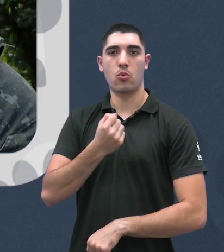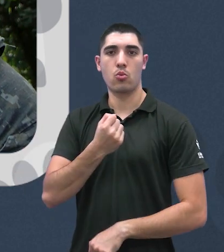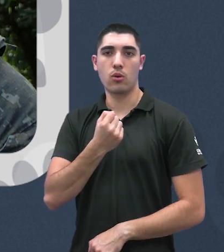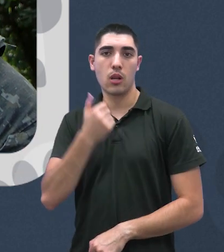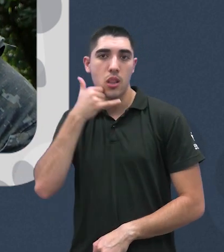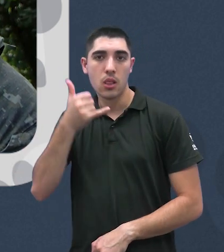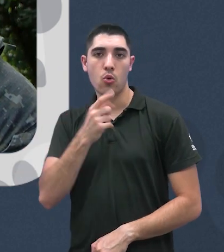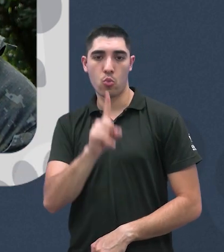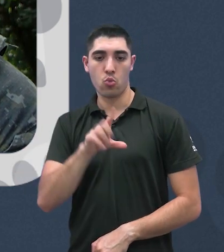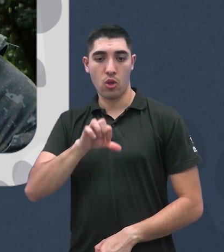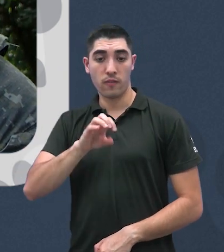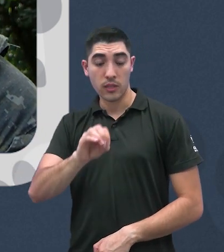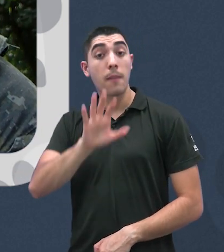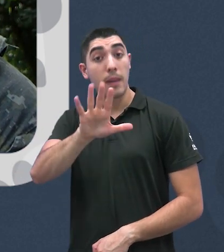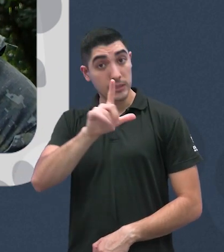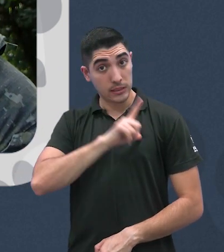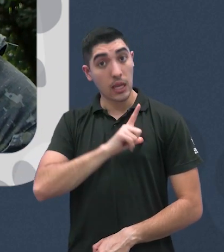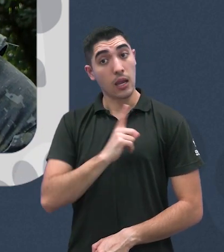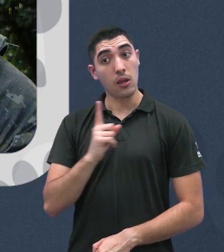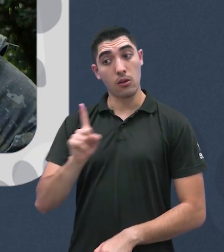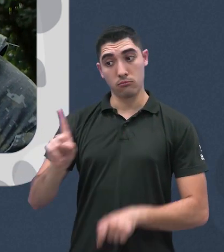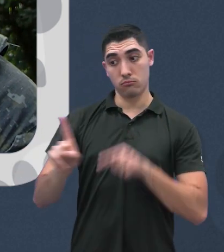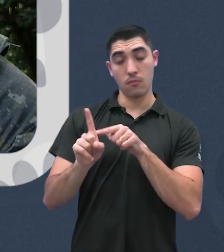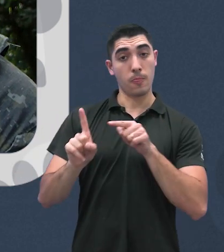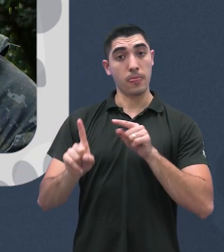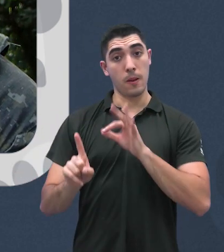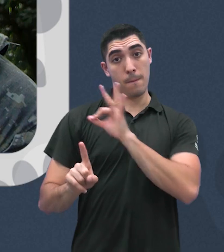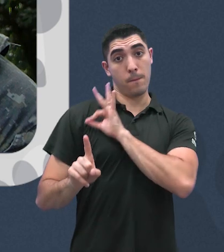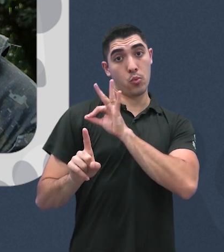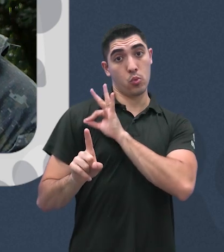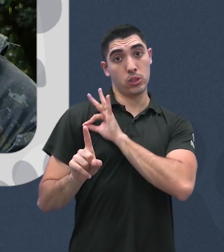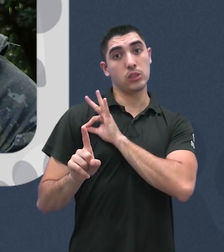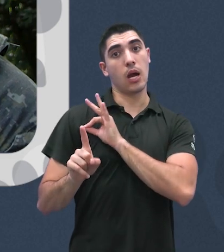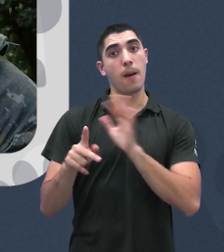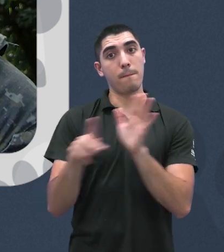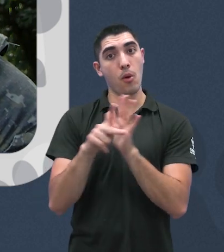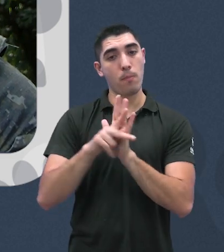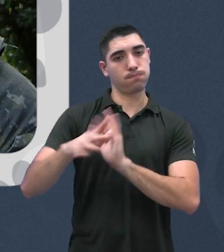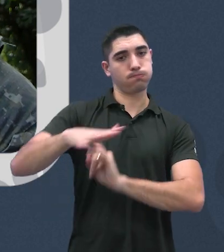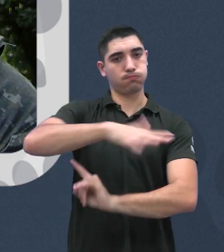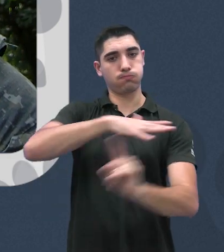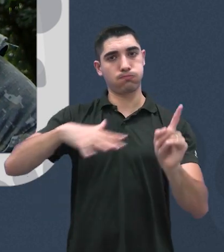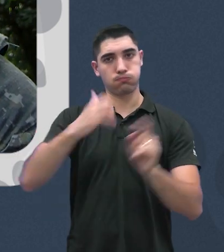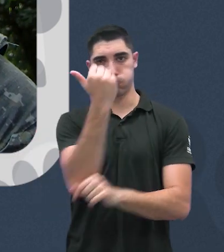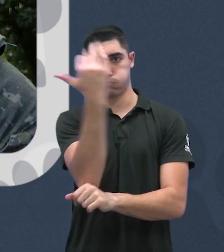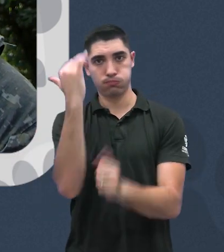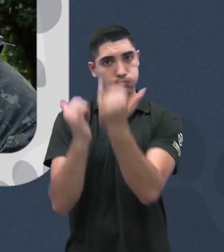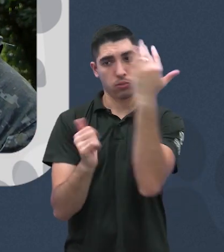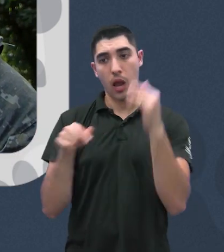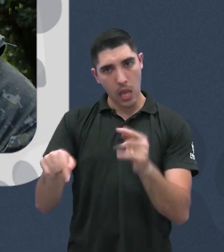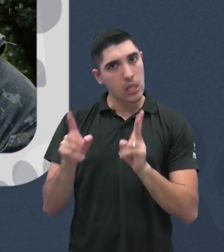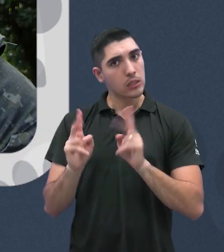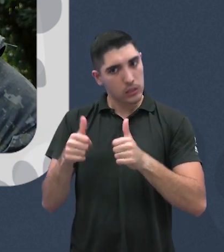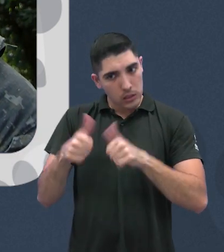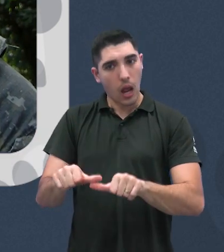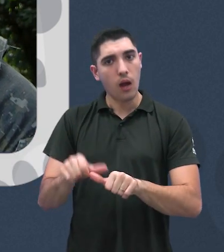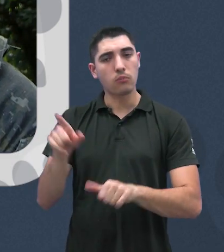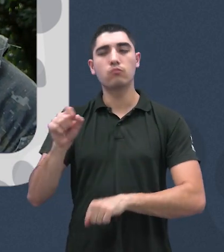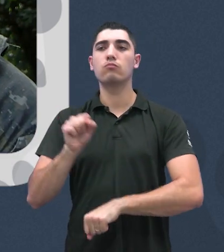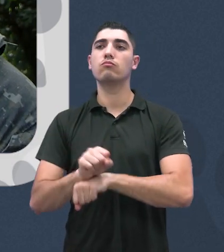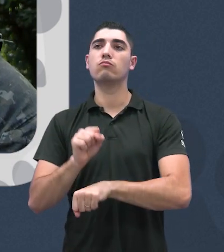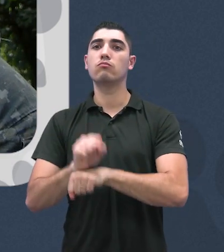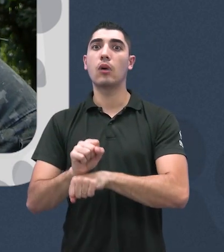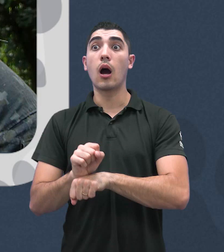190. Mas alguns não sabem que fica um policial lá, um policial do policiamento ambiental também fica lá e